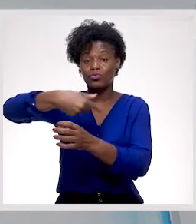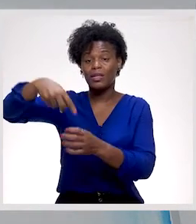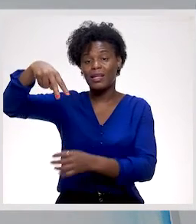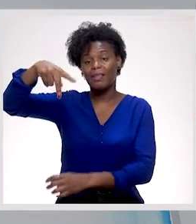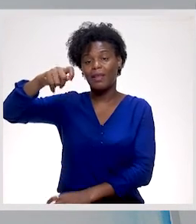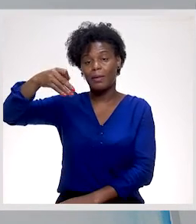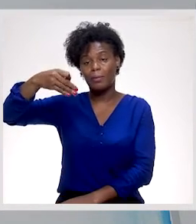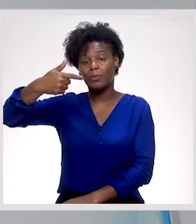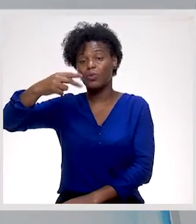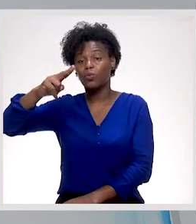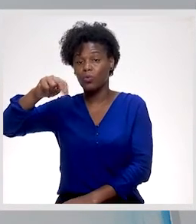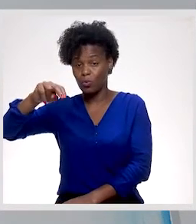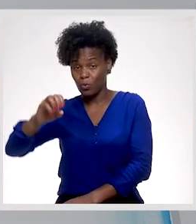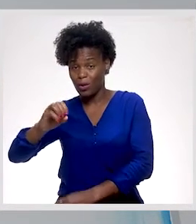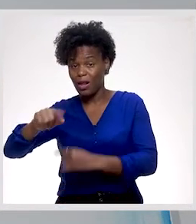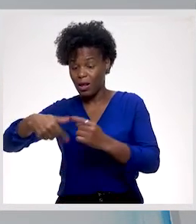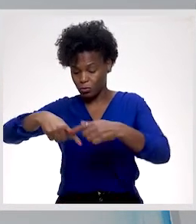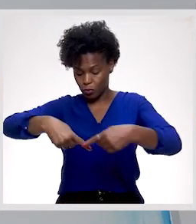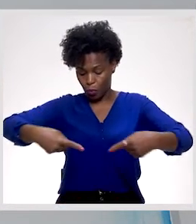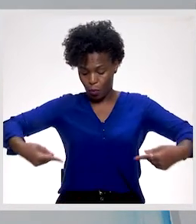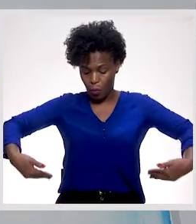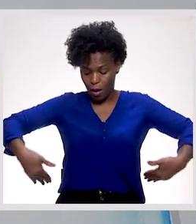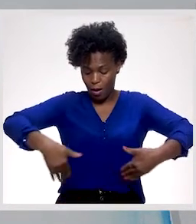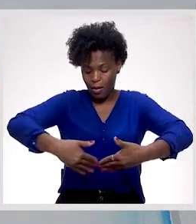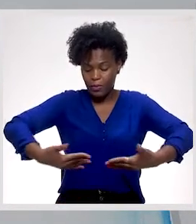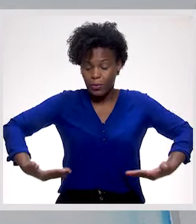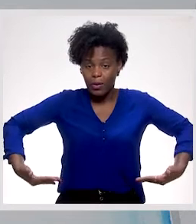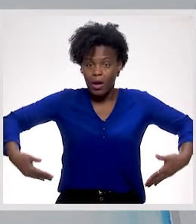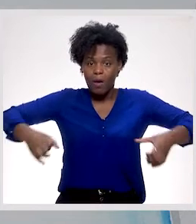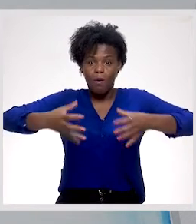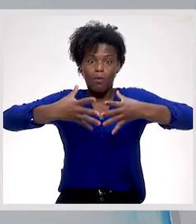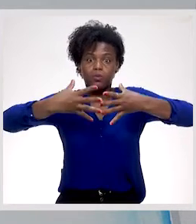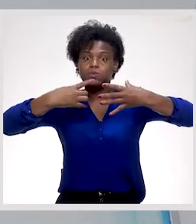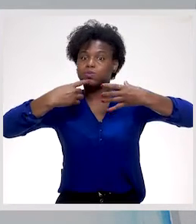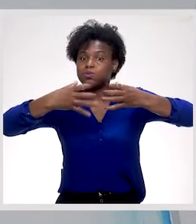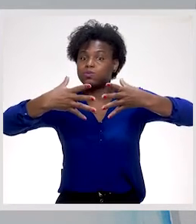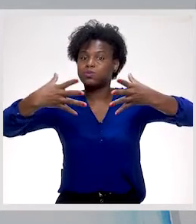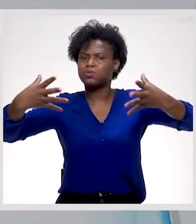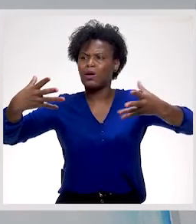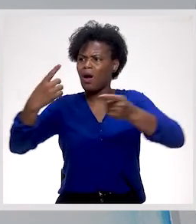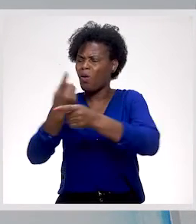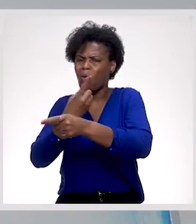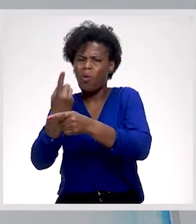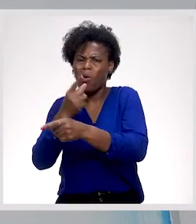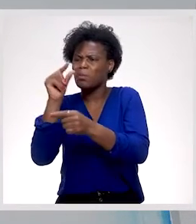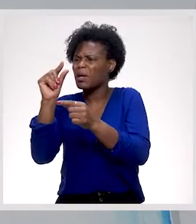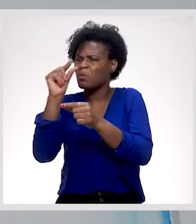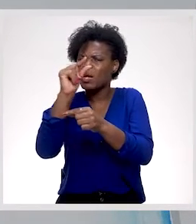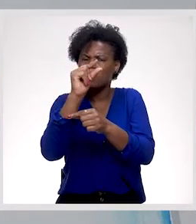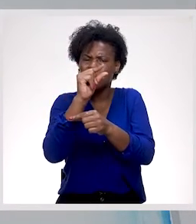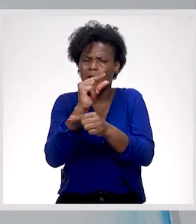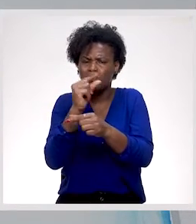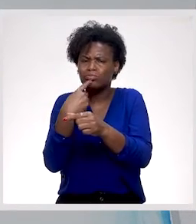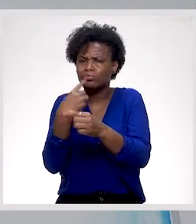Na cintura de Kuiper, nós encontramos grandes quantidades de objetos de pequenas dimensões. Então,